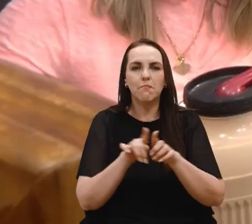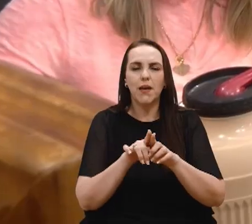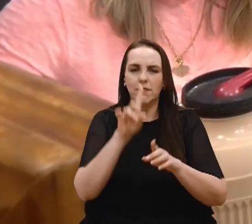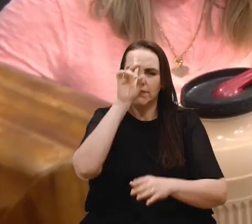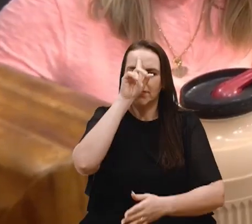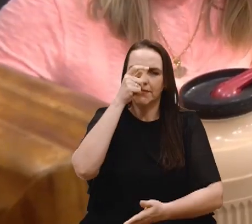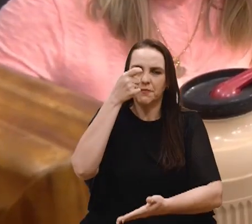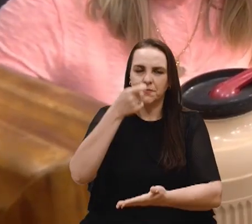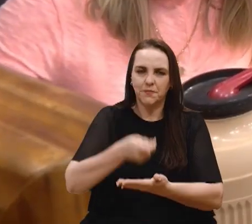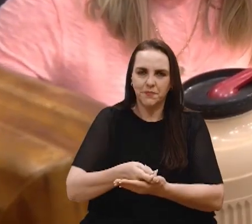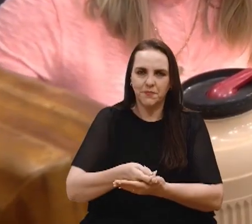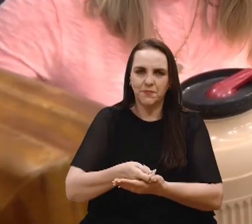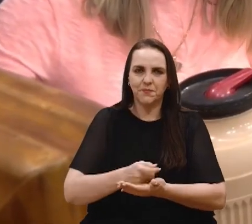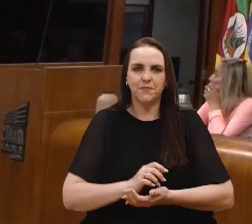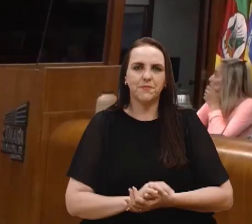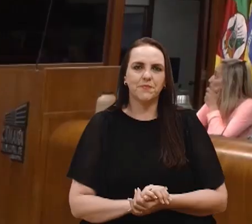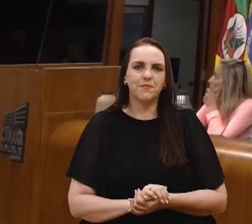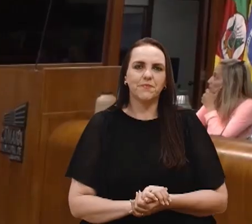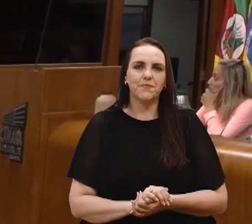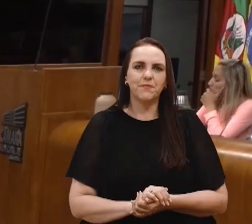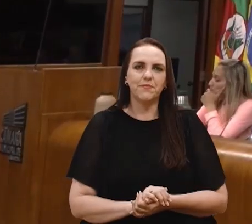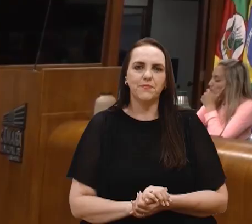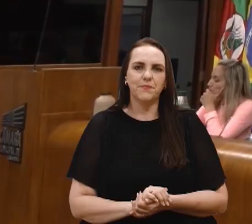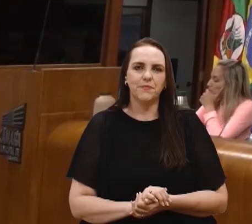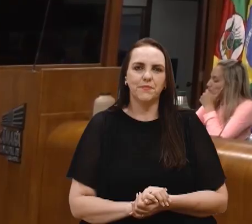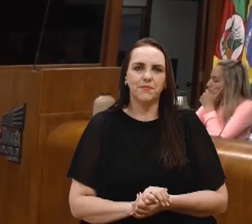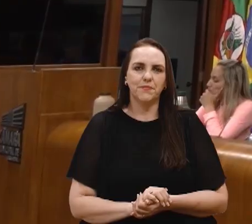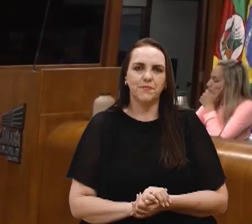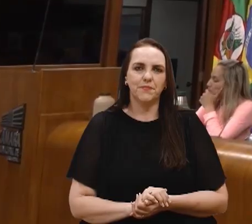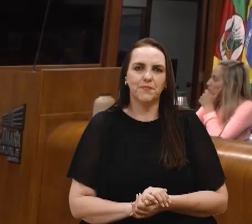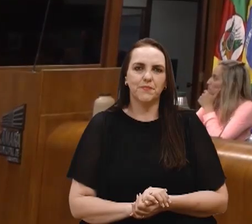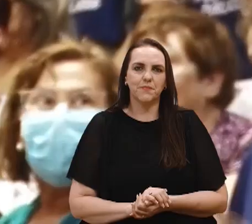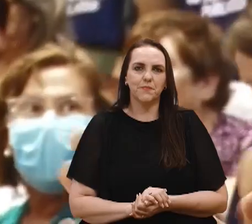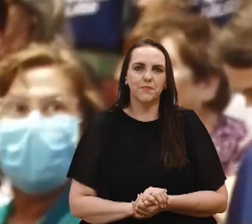também na tomada de decisões.